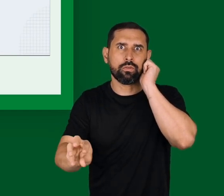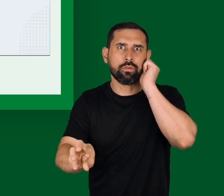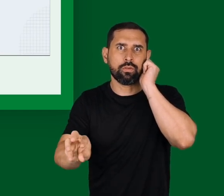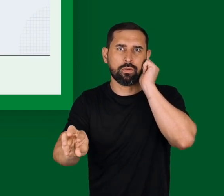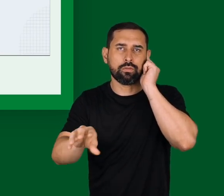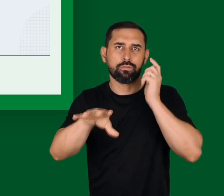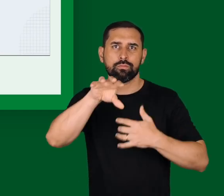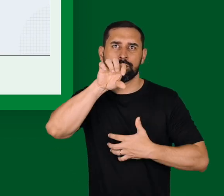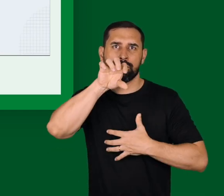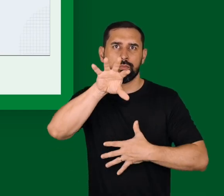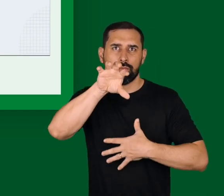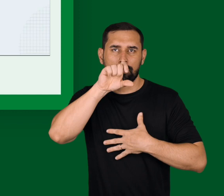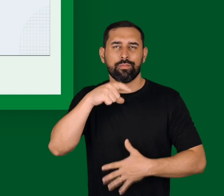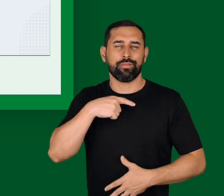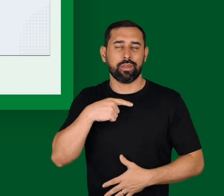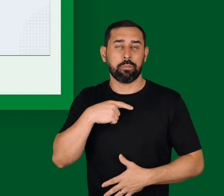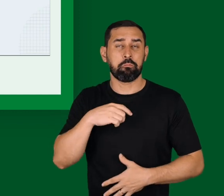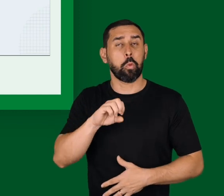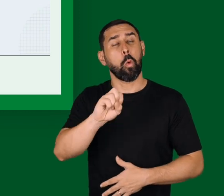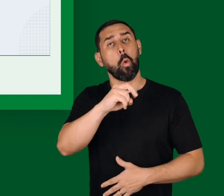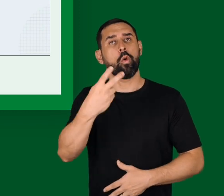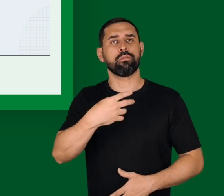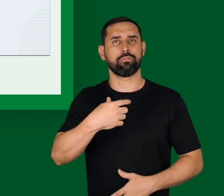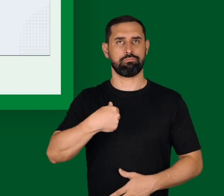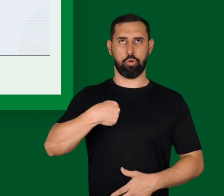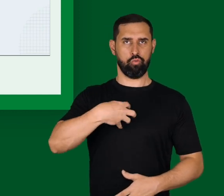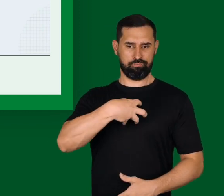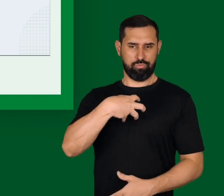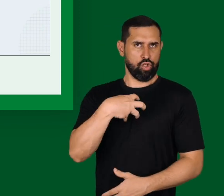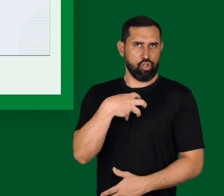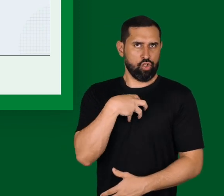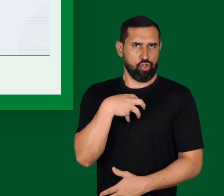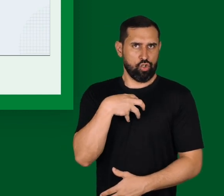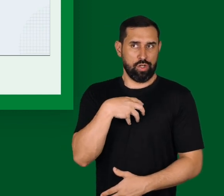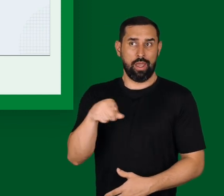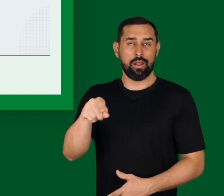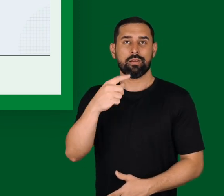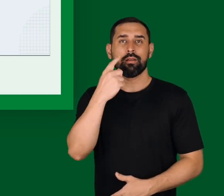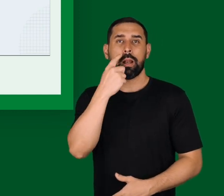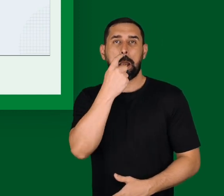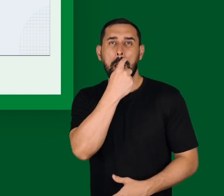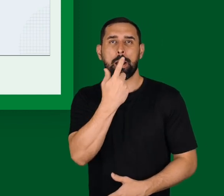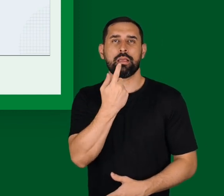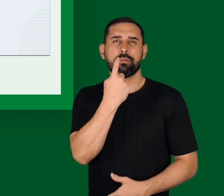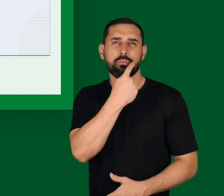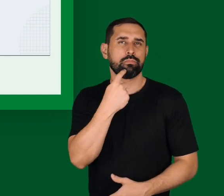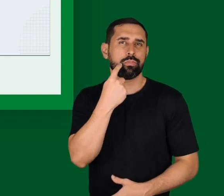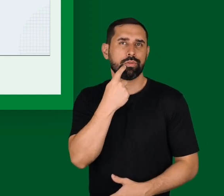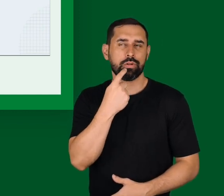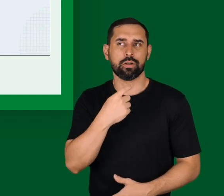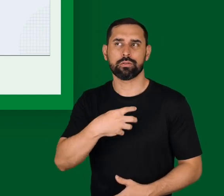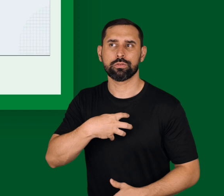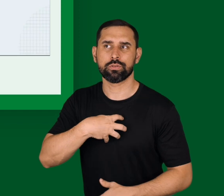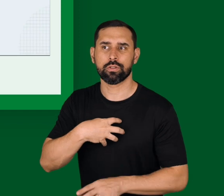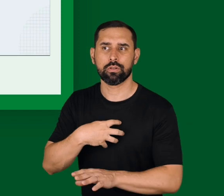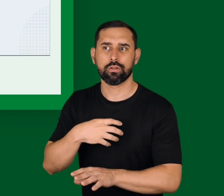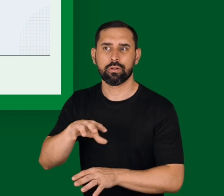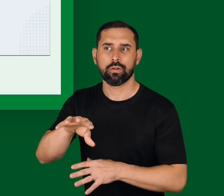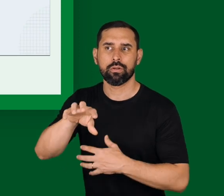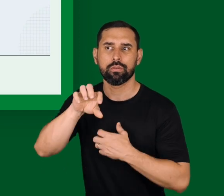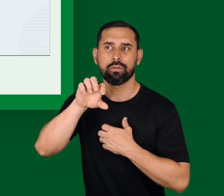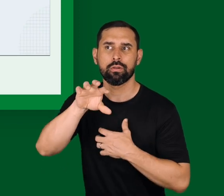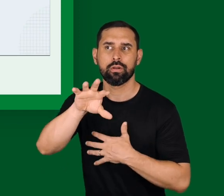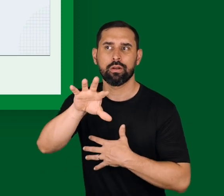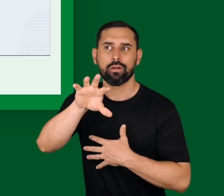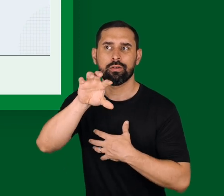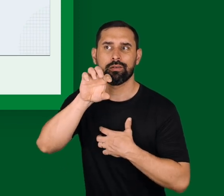movimento e entrada de ar, né? Procurando o movimento respiratório. Ou sentir o movimento do ar via nariz ou